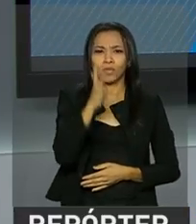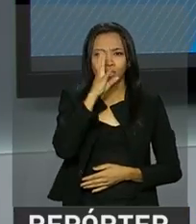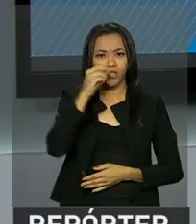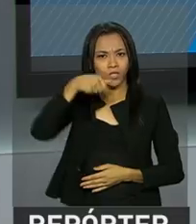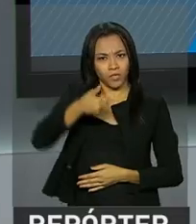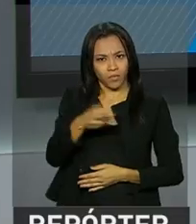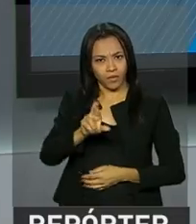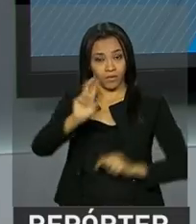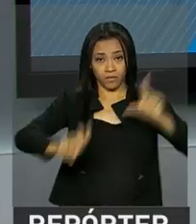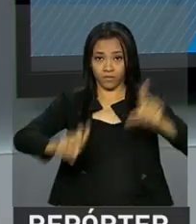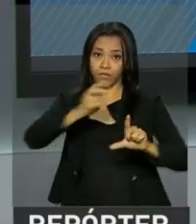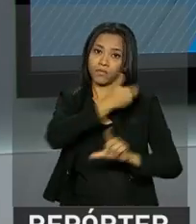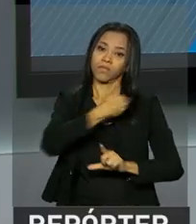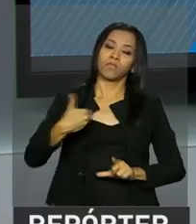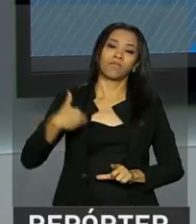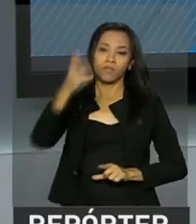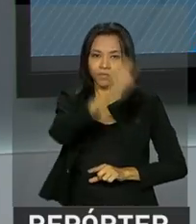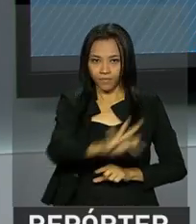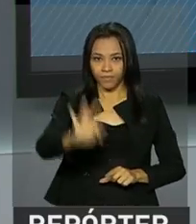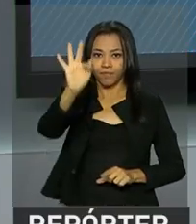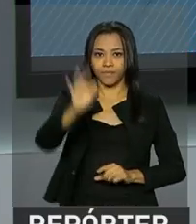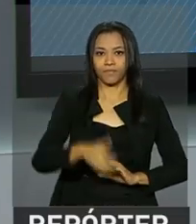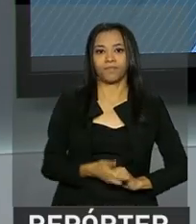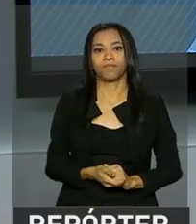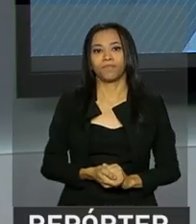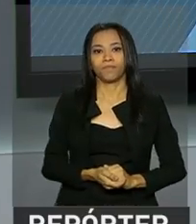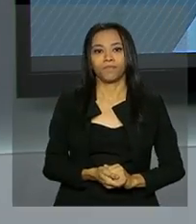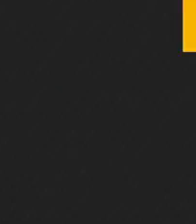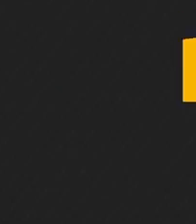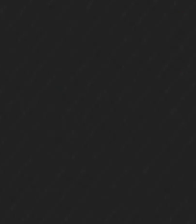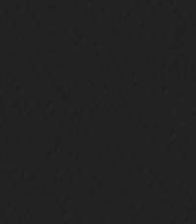gente aqui na nbr a tv do governo federal